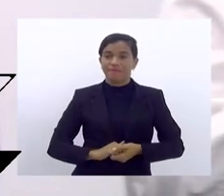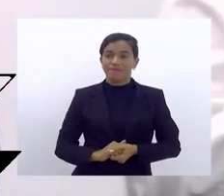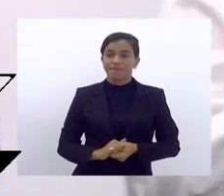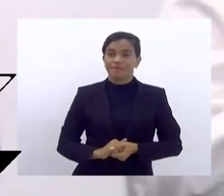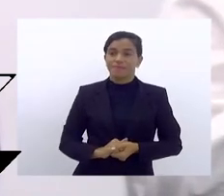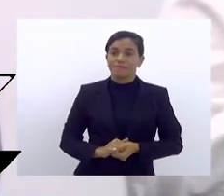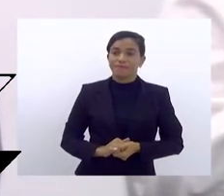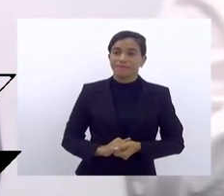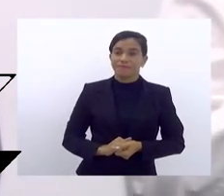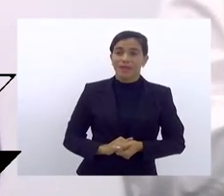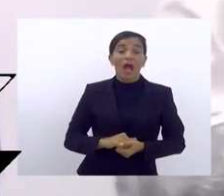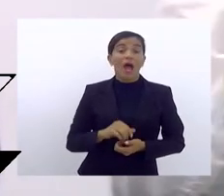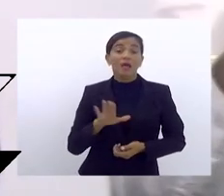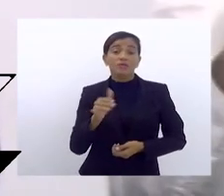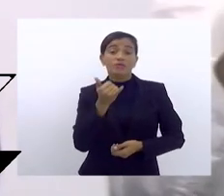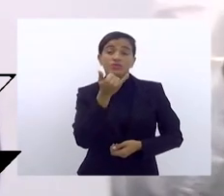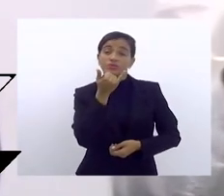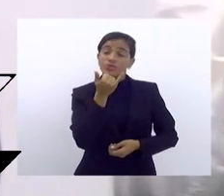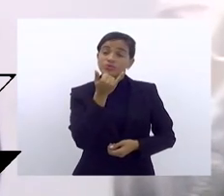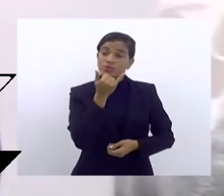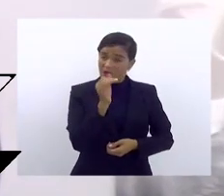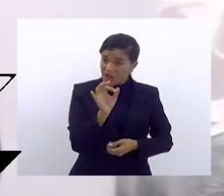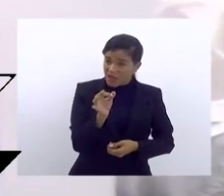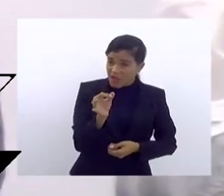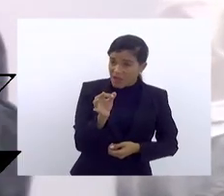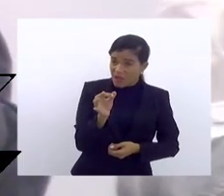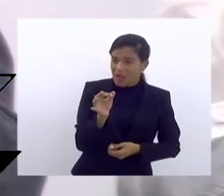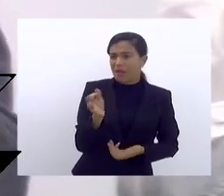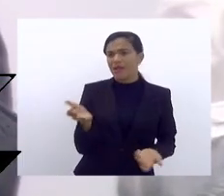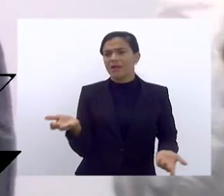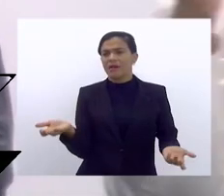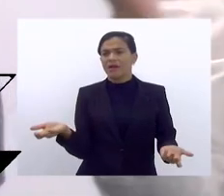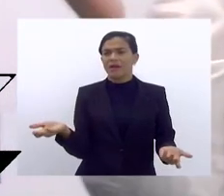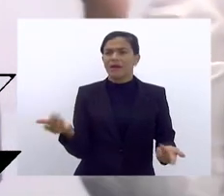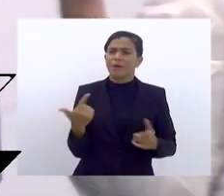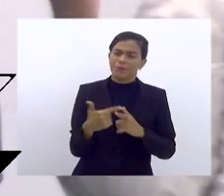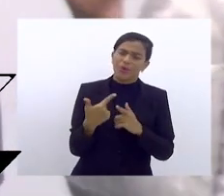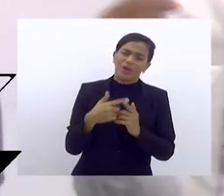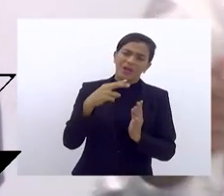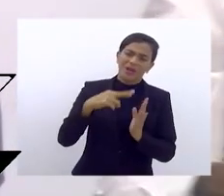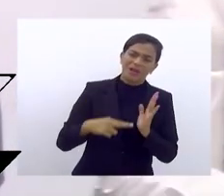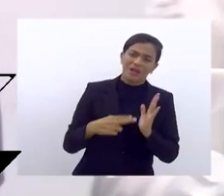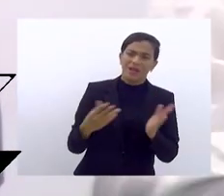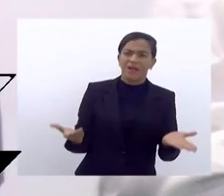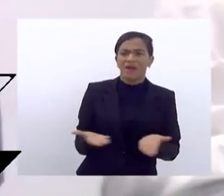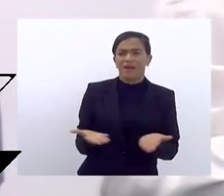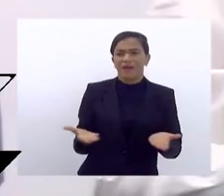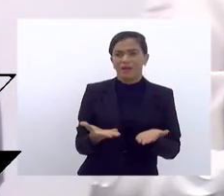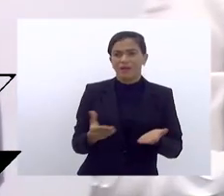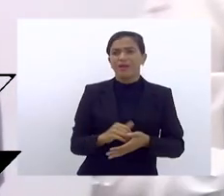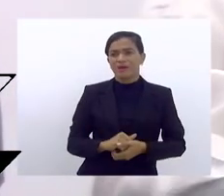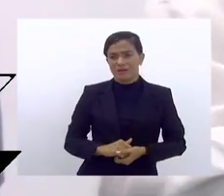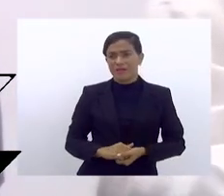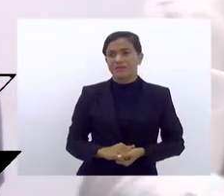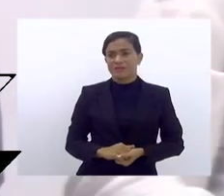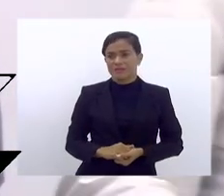a Sueli é porque é importante ler agora vai